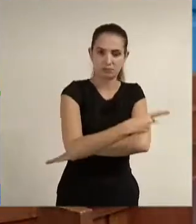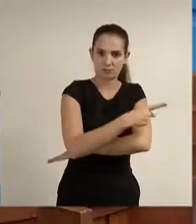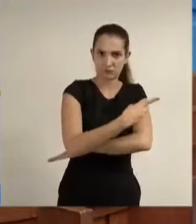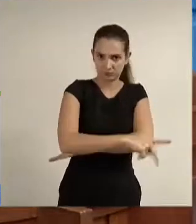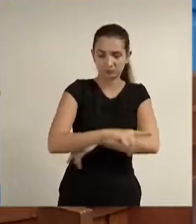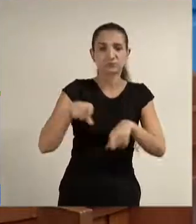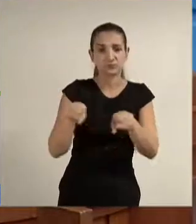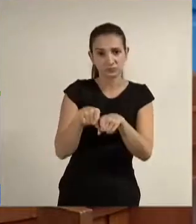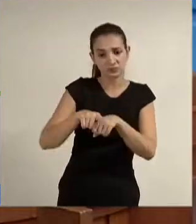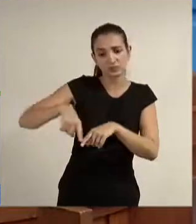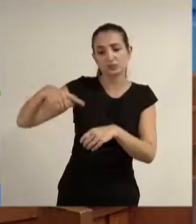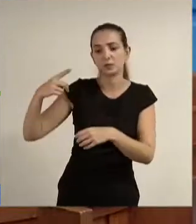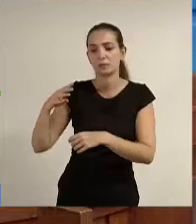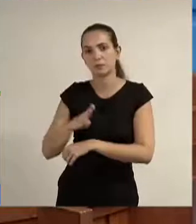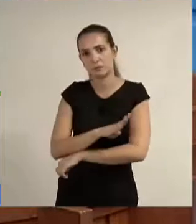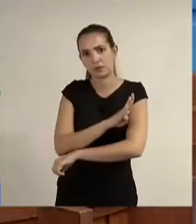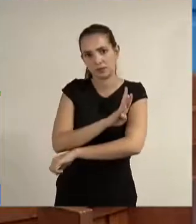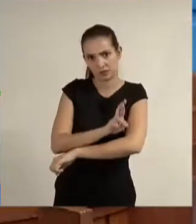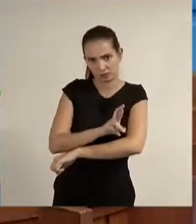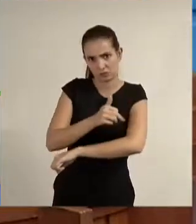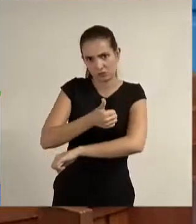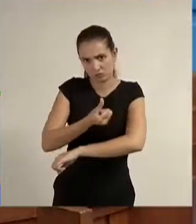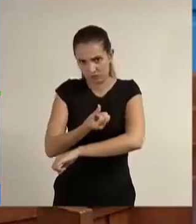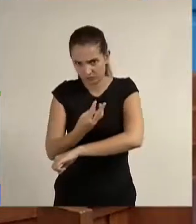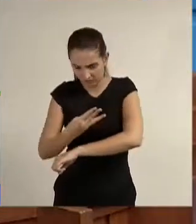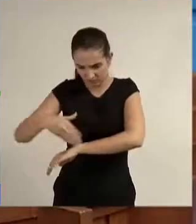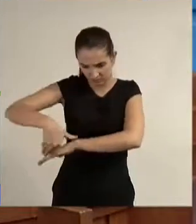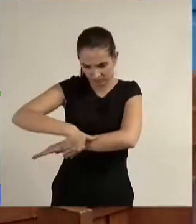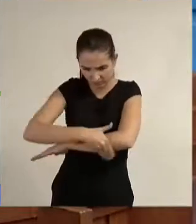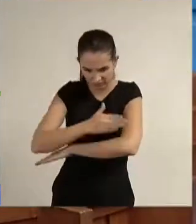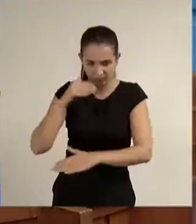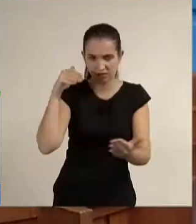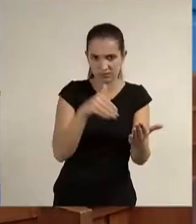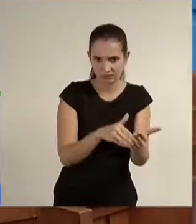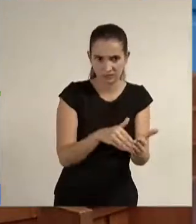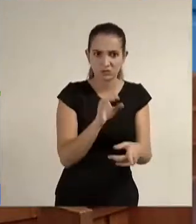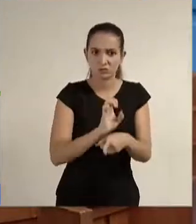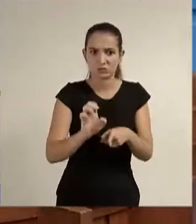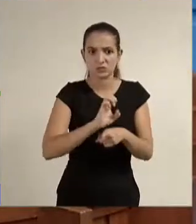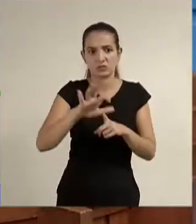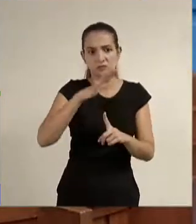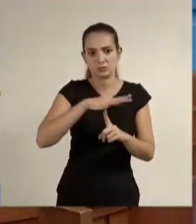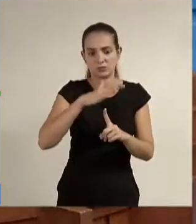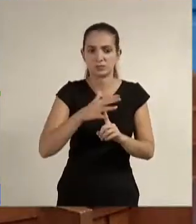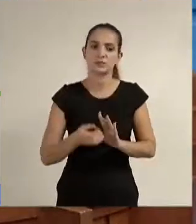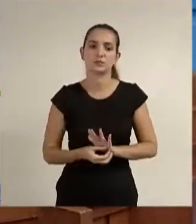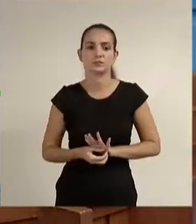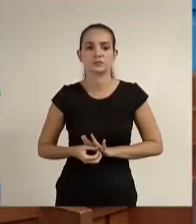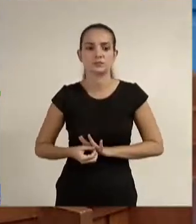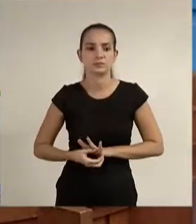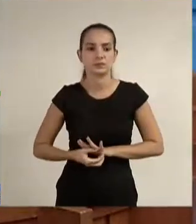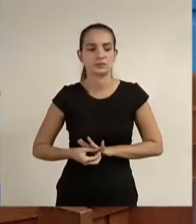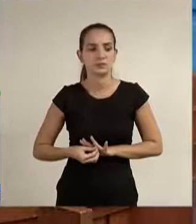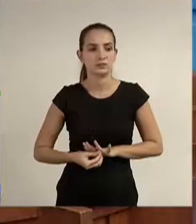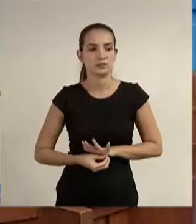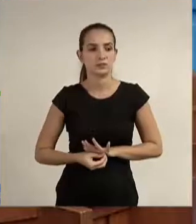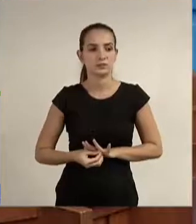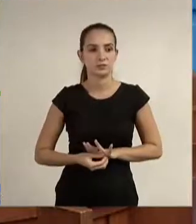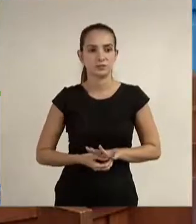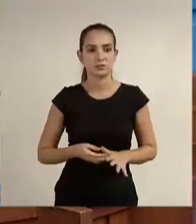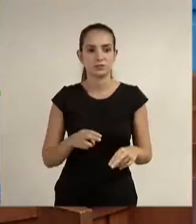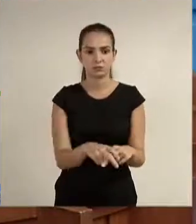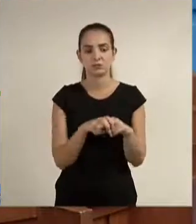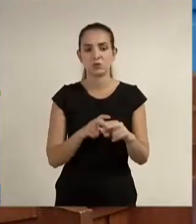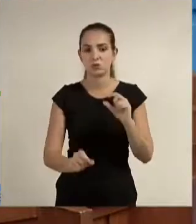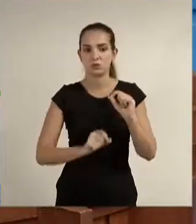Paraná. E o governador me garantiu que os recursos estão assegurados para a revitalização da Rael Bonfacker e que